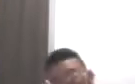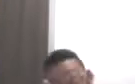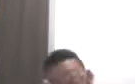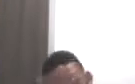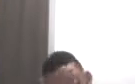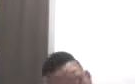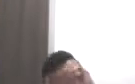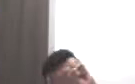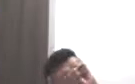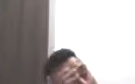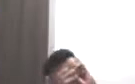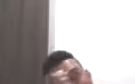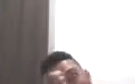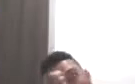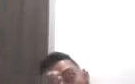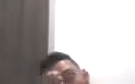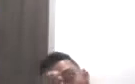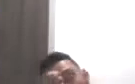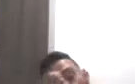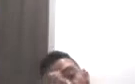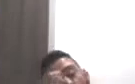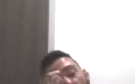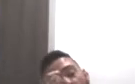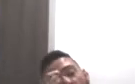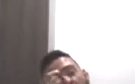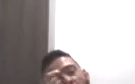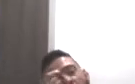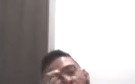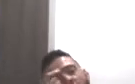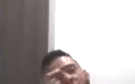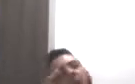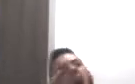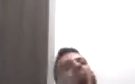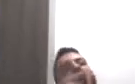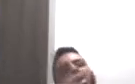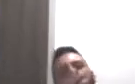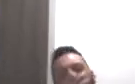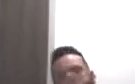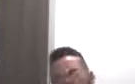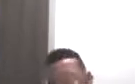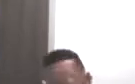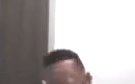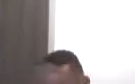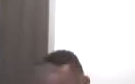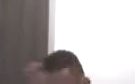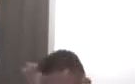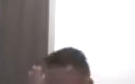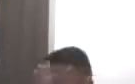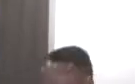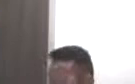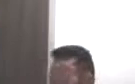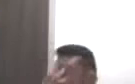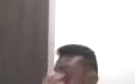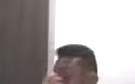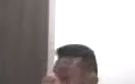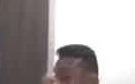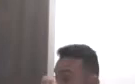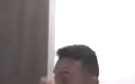né? Principalmente por temperatura, né? Se é um isolante térmico, então está protegendo o gasto de